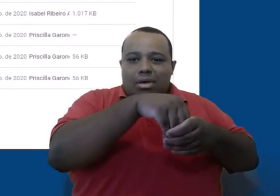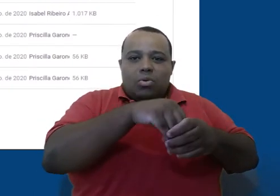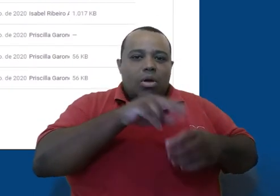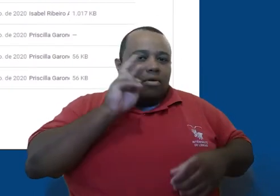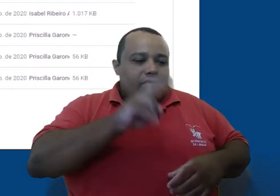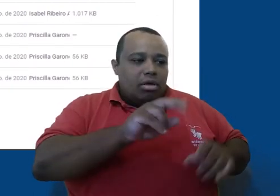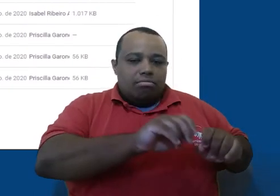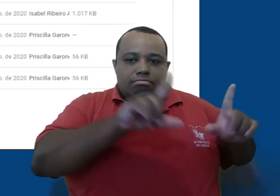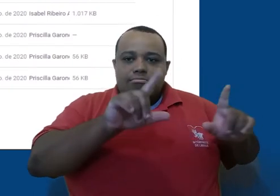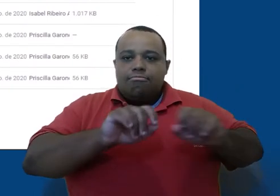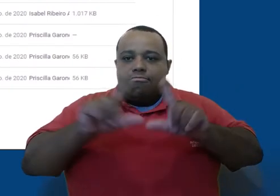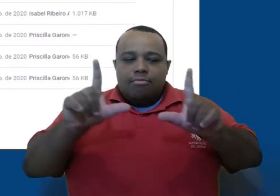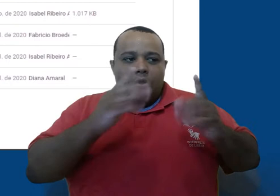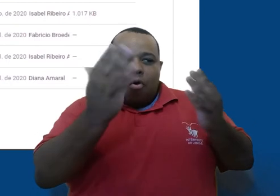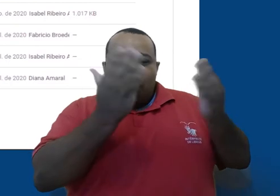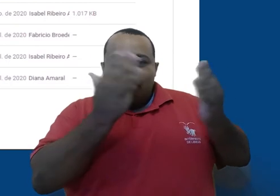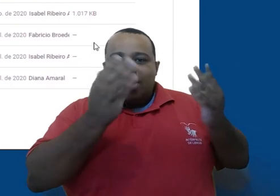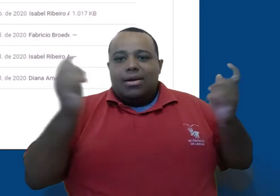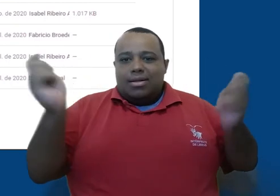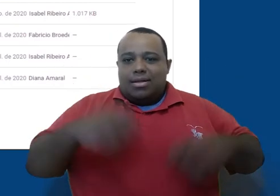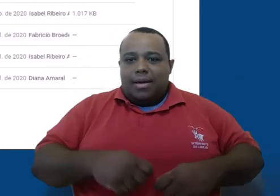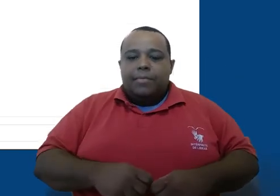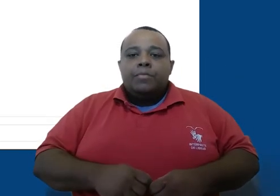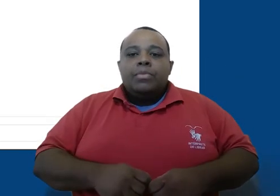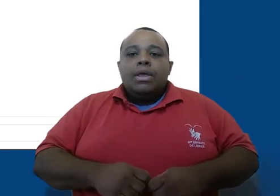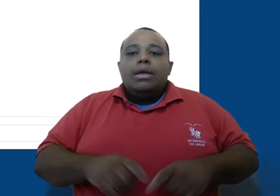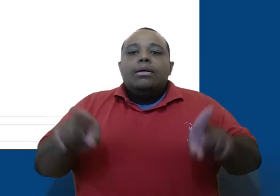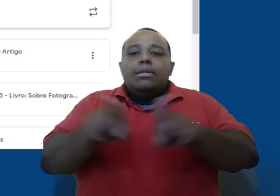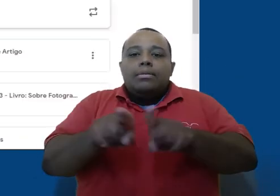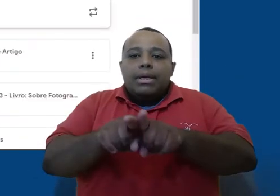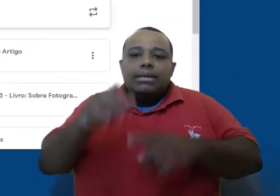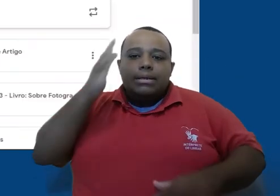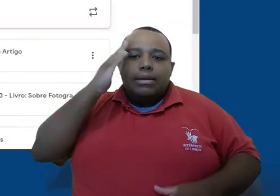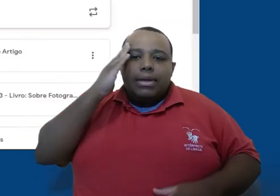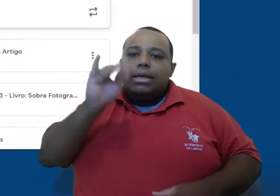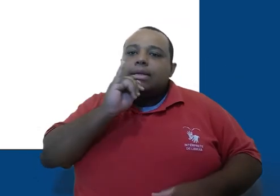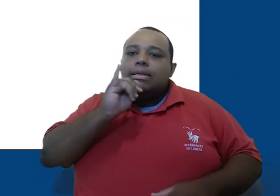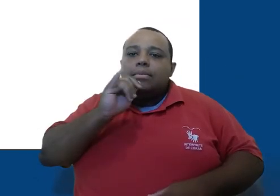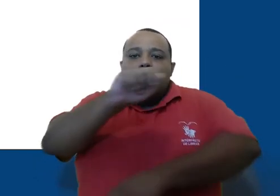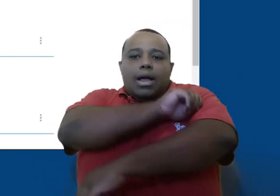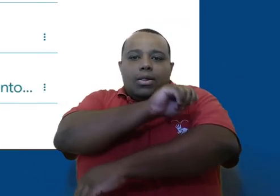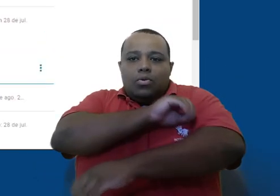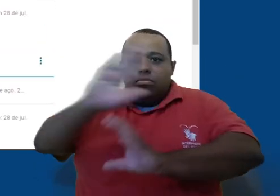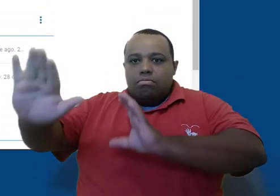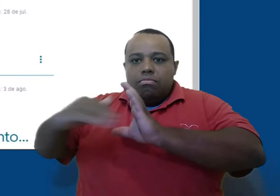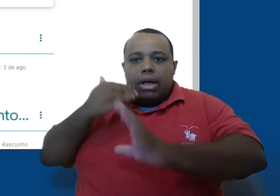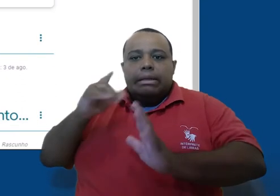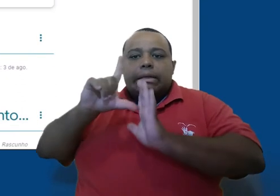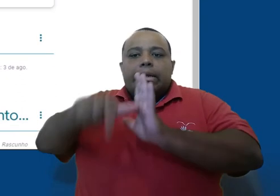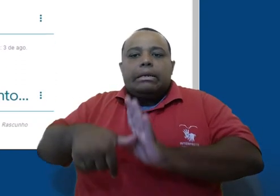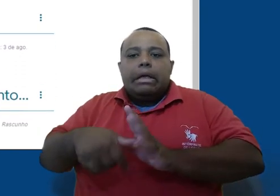idênticos porque ela enviou apenas atitudes demonstração outra coisa que vale a pena comentarmos é maneiras de checar se o aluno fez uma entrega atrasada